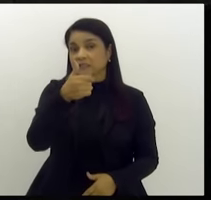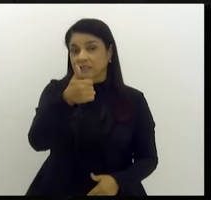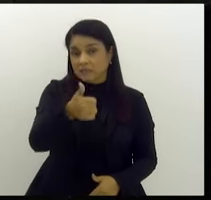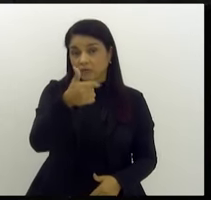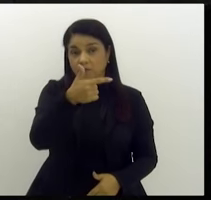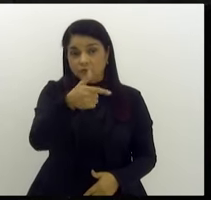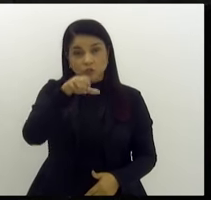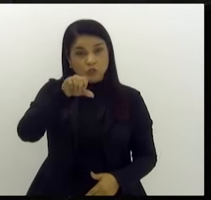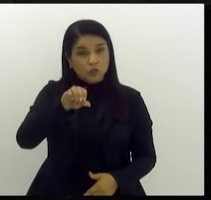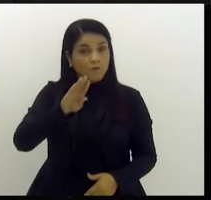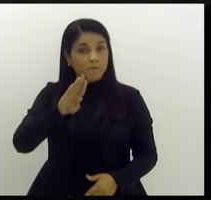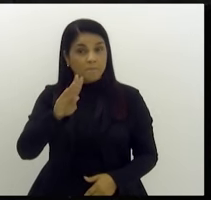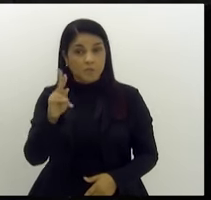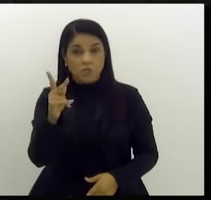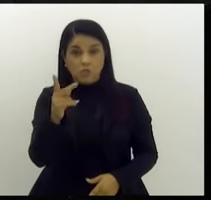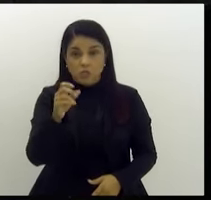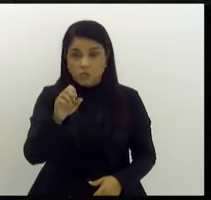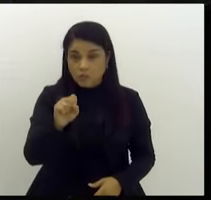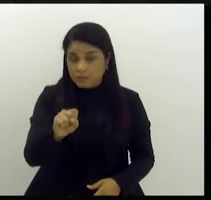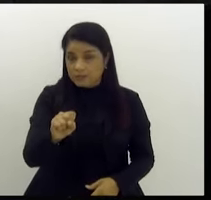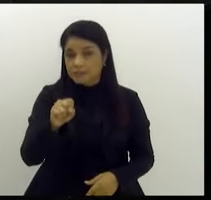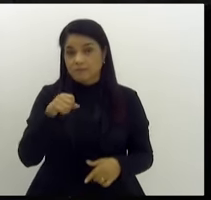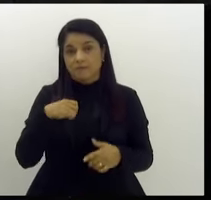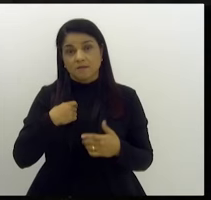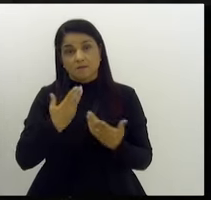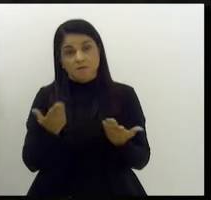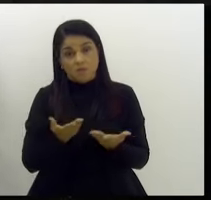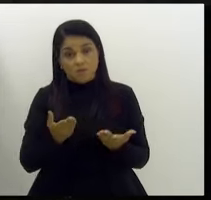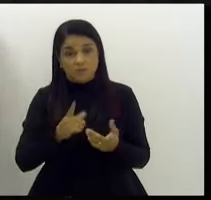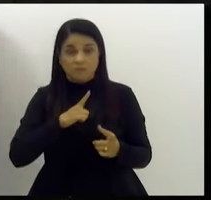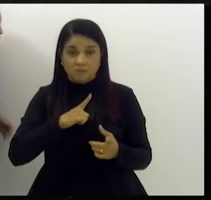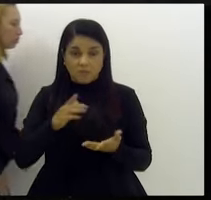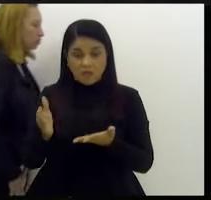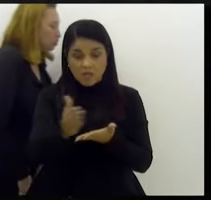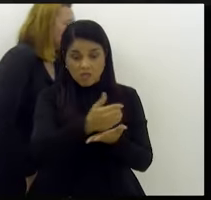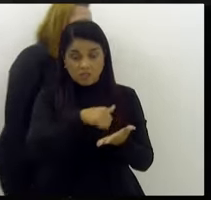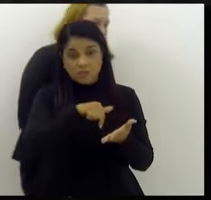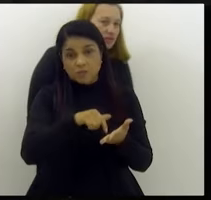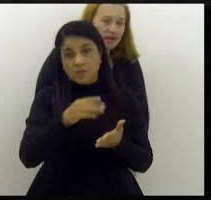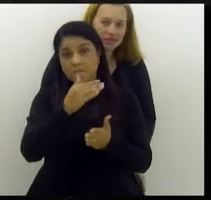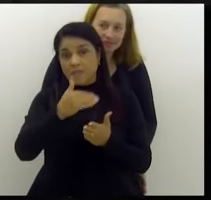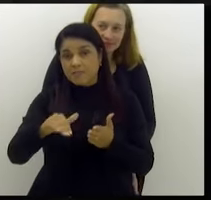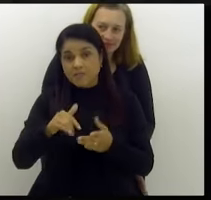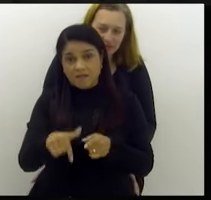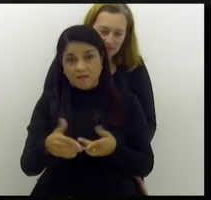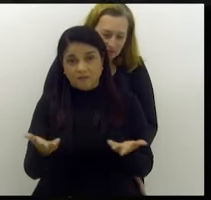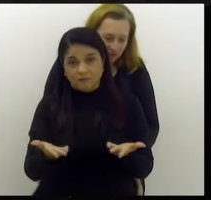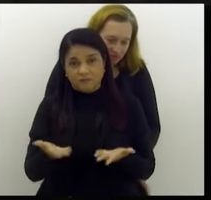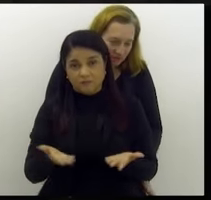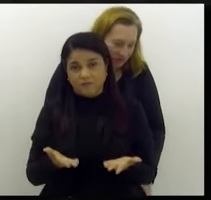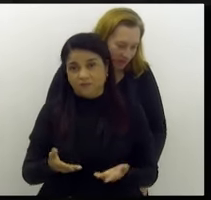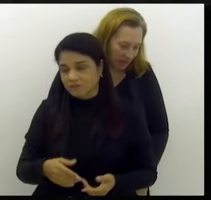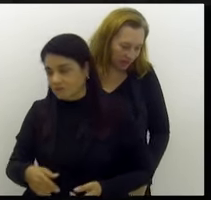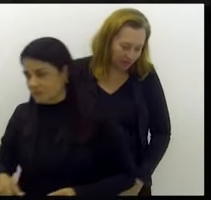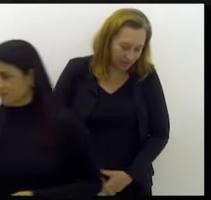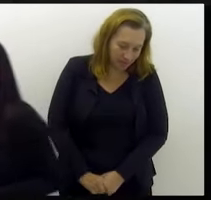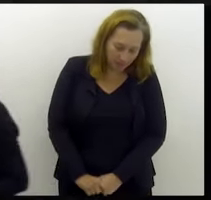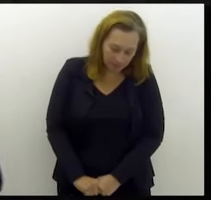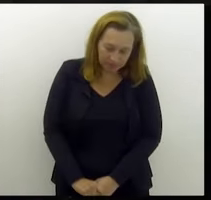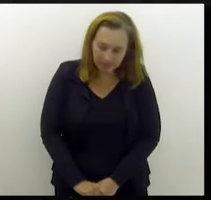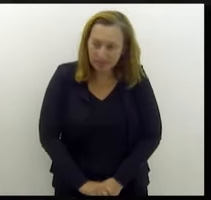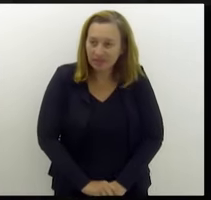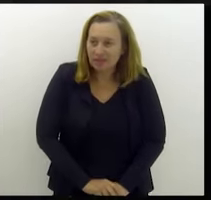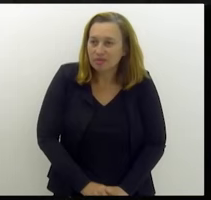isso é muito mais do que a metade do que devemos hoje no regime de recuperação fiscal que o montante da dívida está acima de